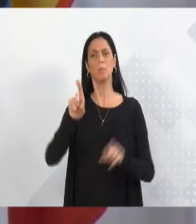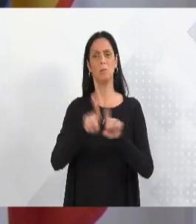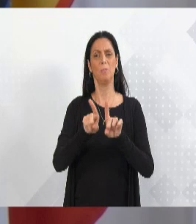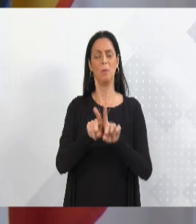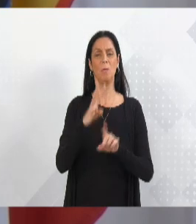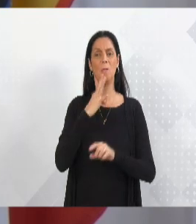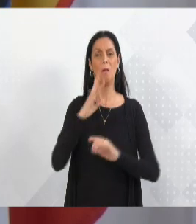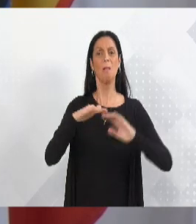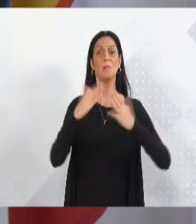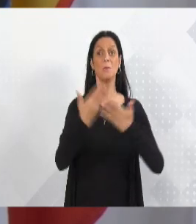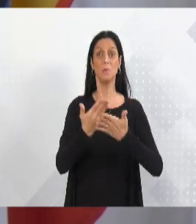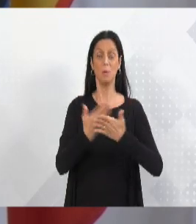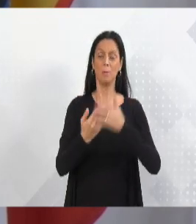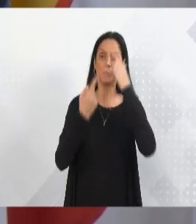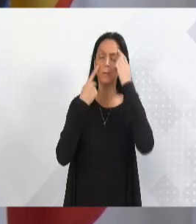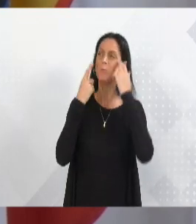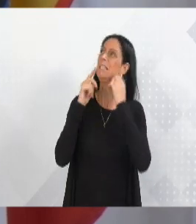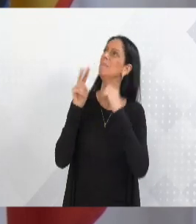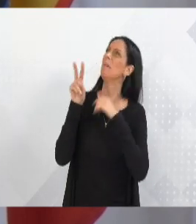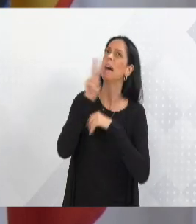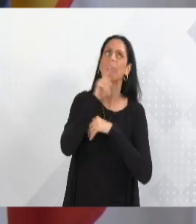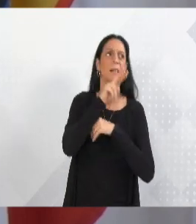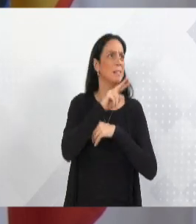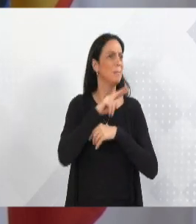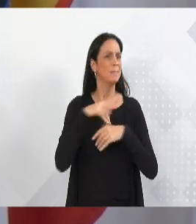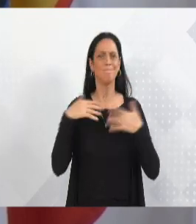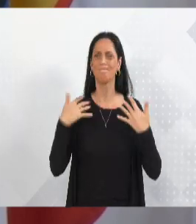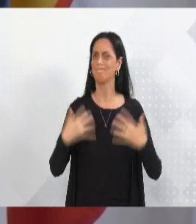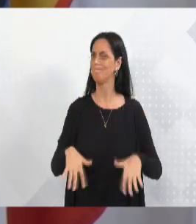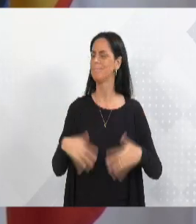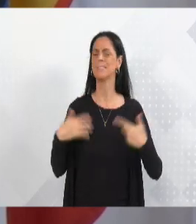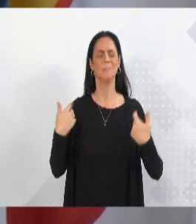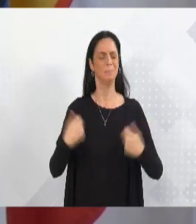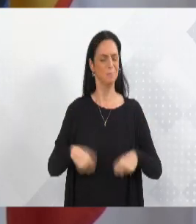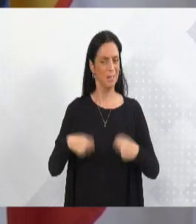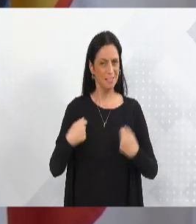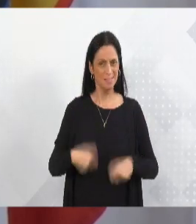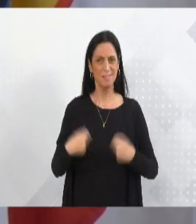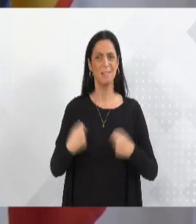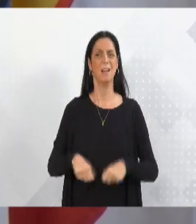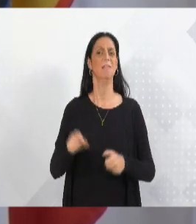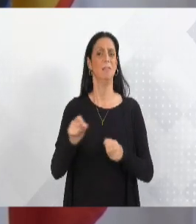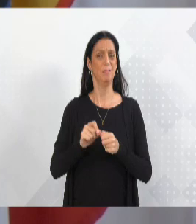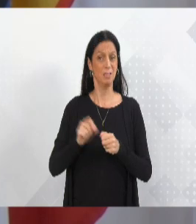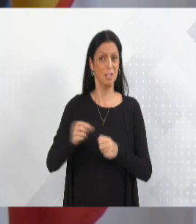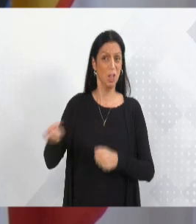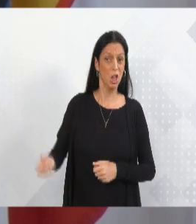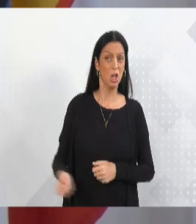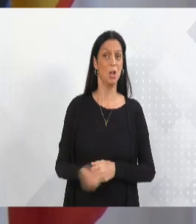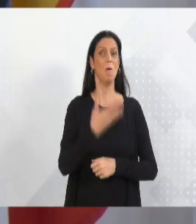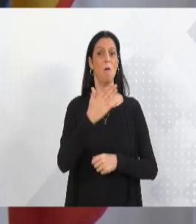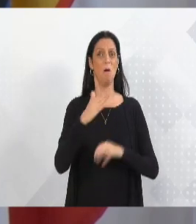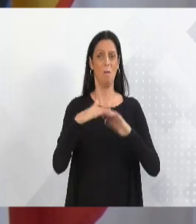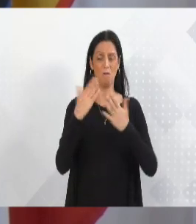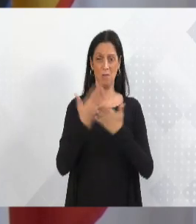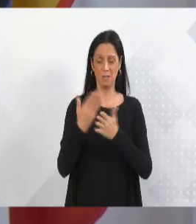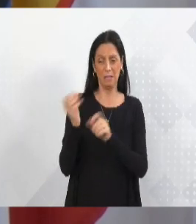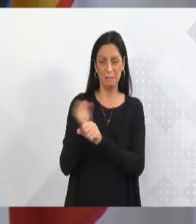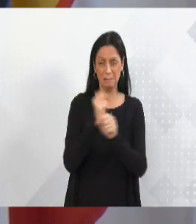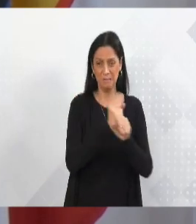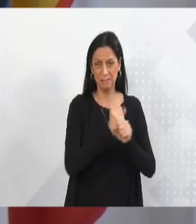para conhecer o colégio. E vi as condições do colégio e a necessidade de se fazer uma nova escola.